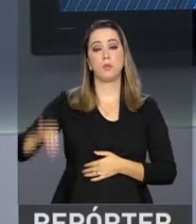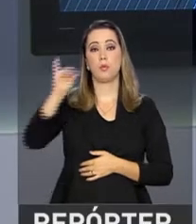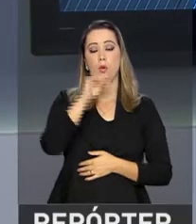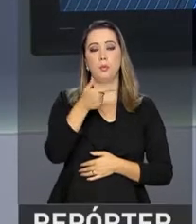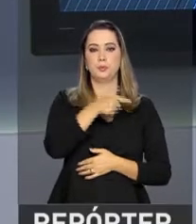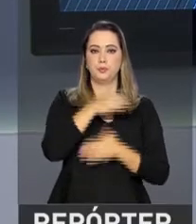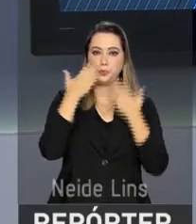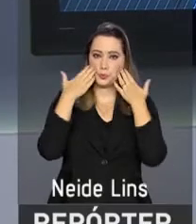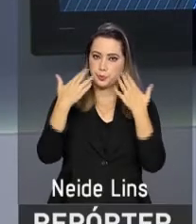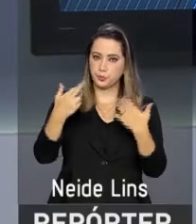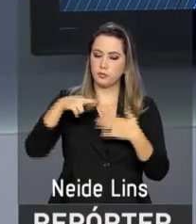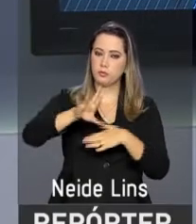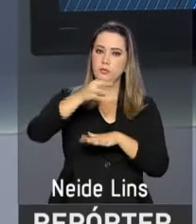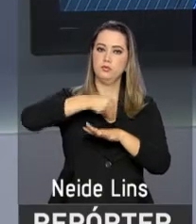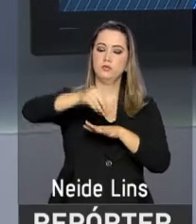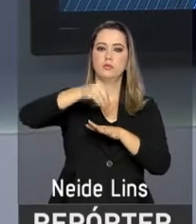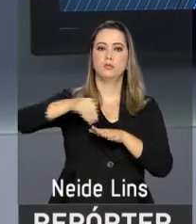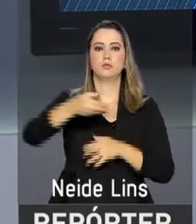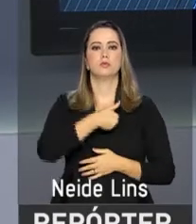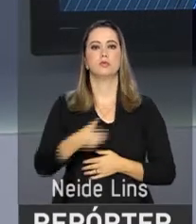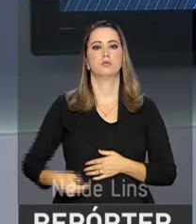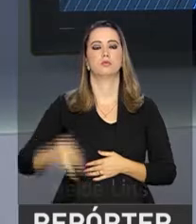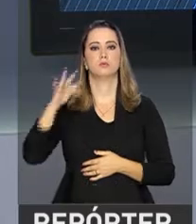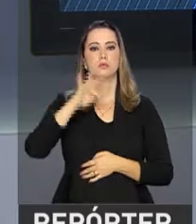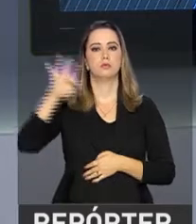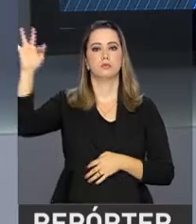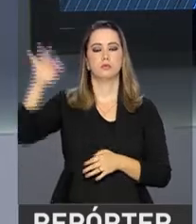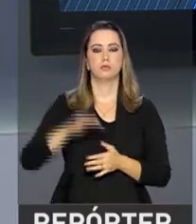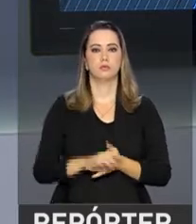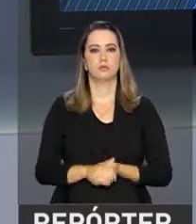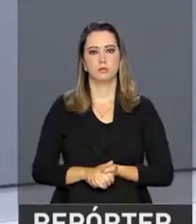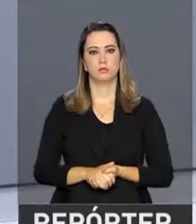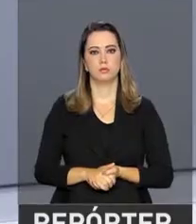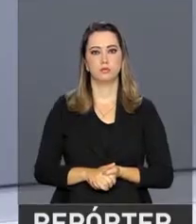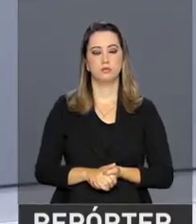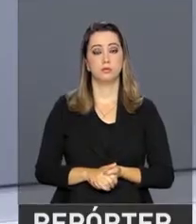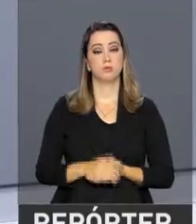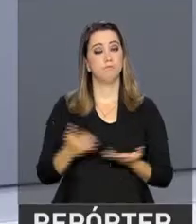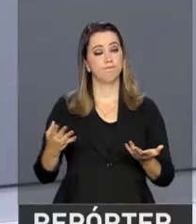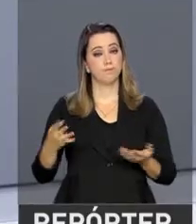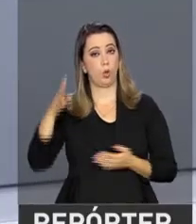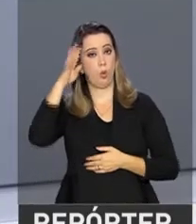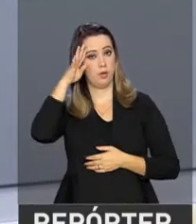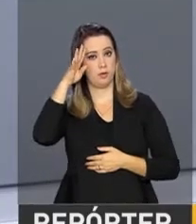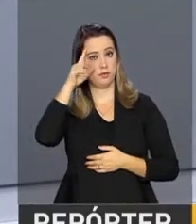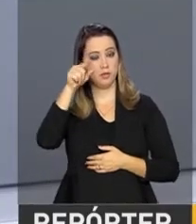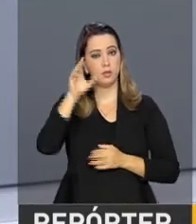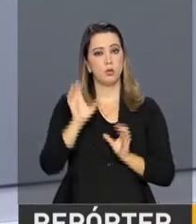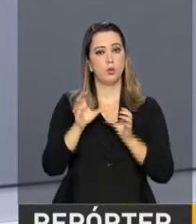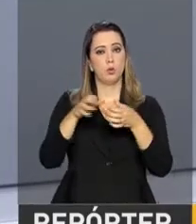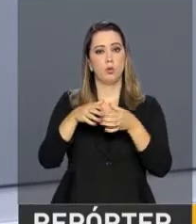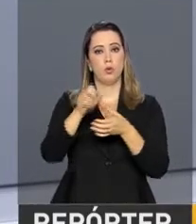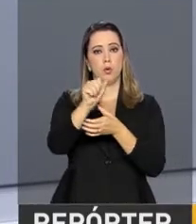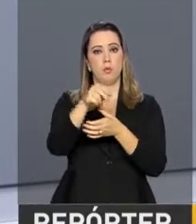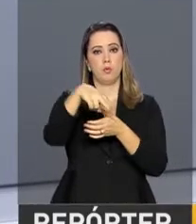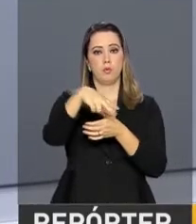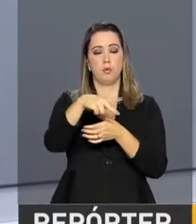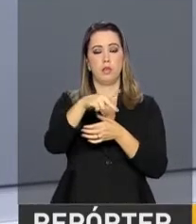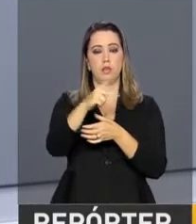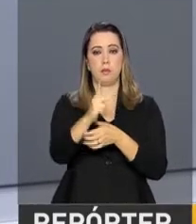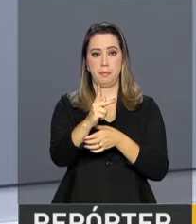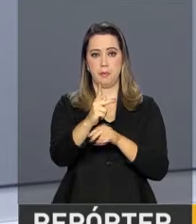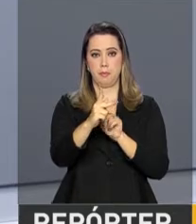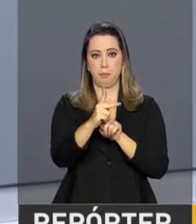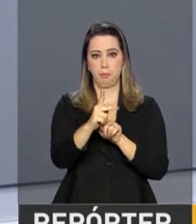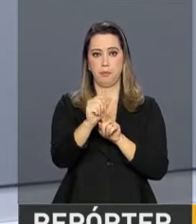Olá, estamos de volta com o repórter NBR e as notícias do governo federal. Nesta quarta-feira, a Agência Nacional do Petróleo, Gás